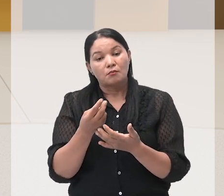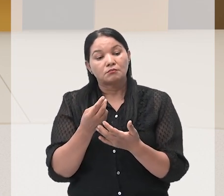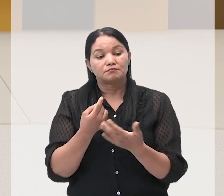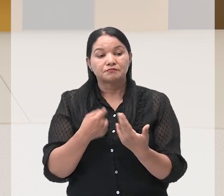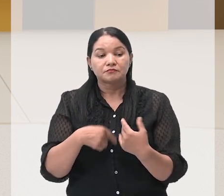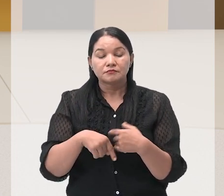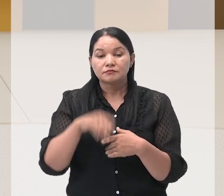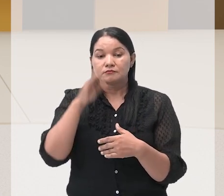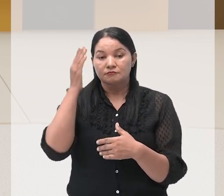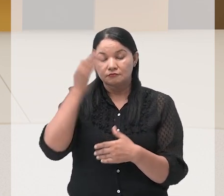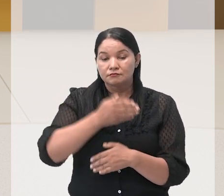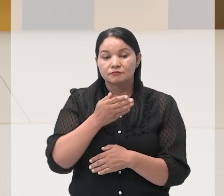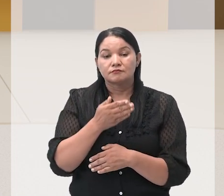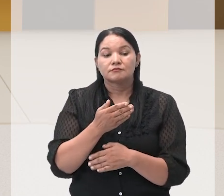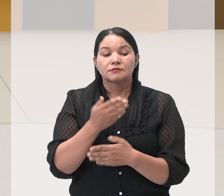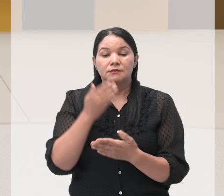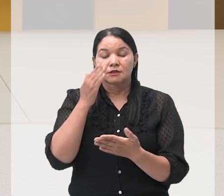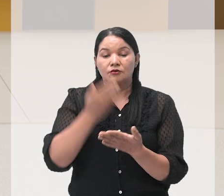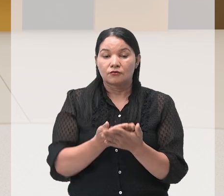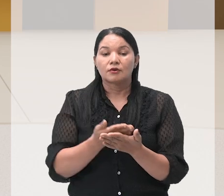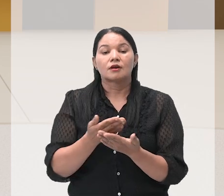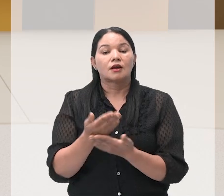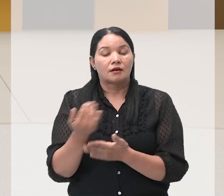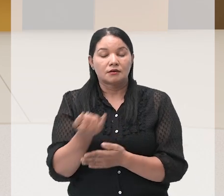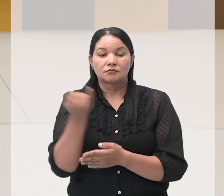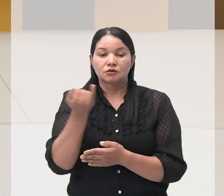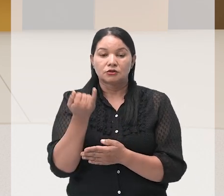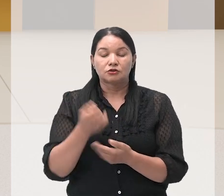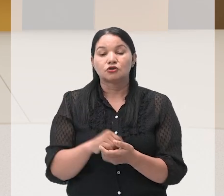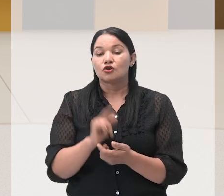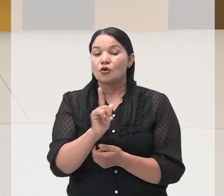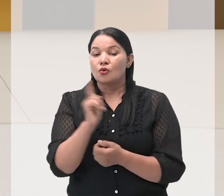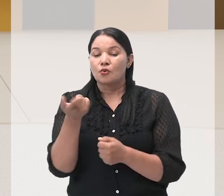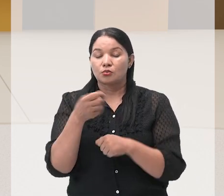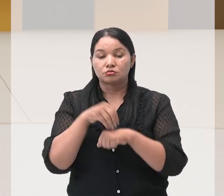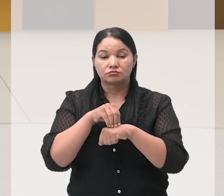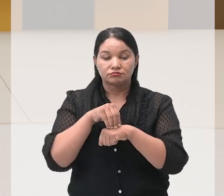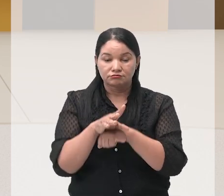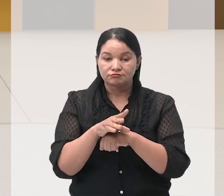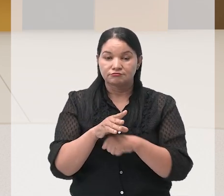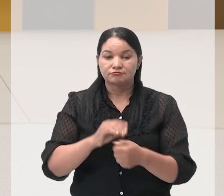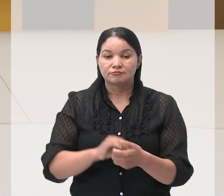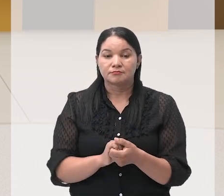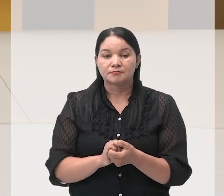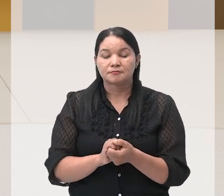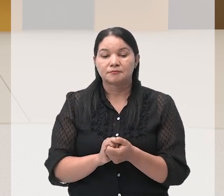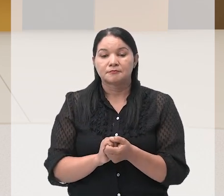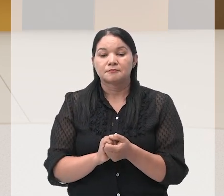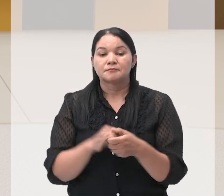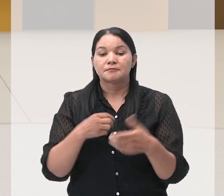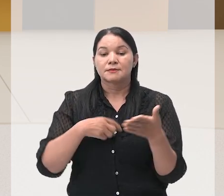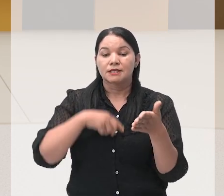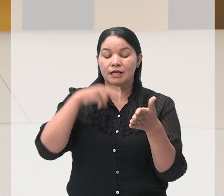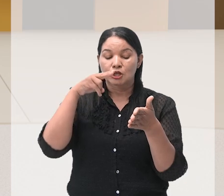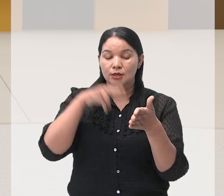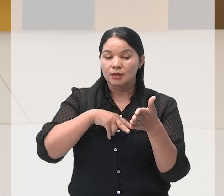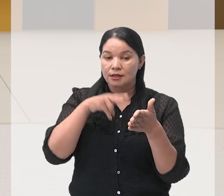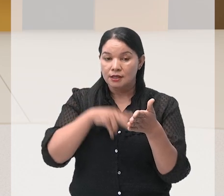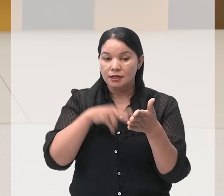vocês: leia a notícia na íntegra. Não baseie a sua